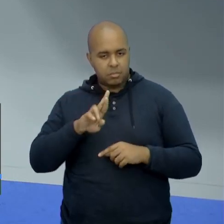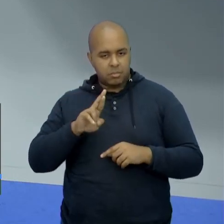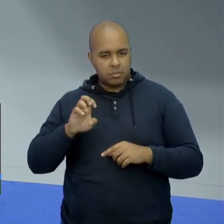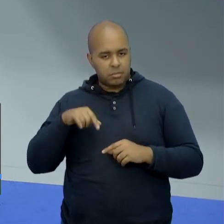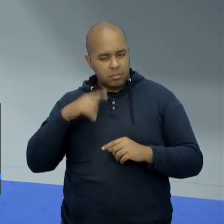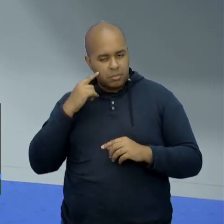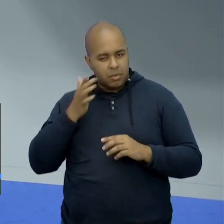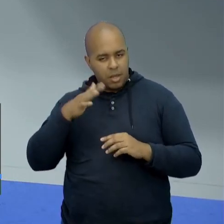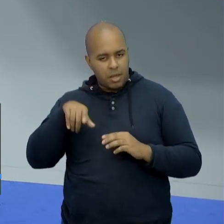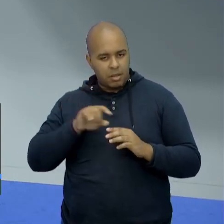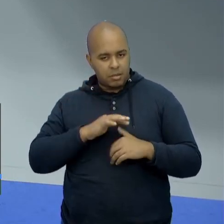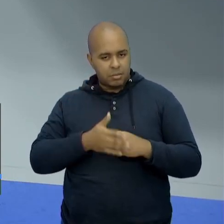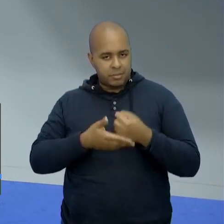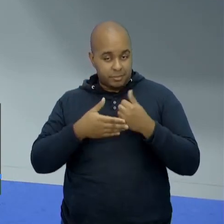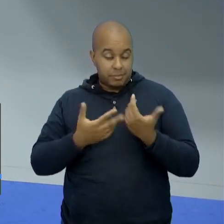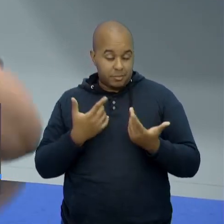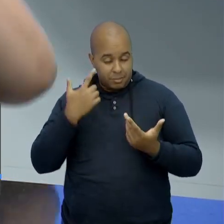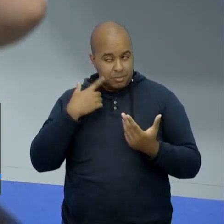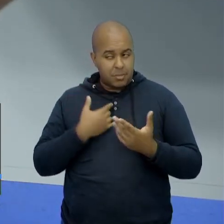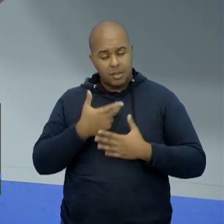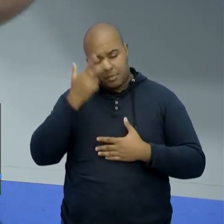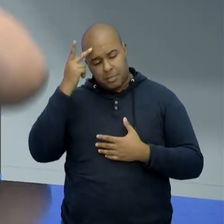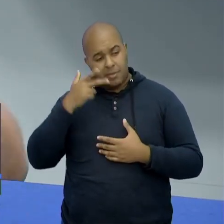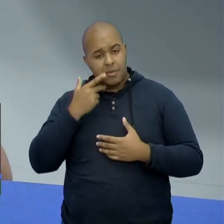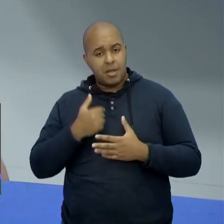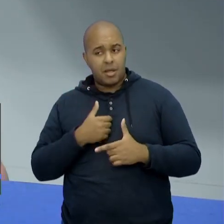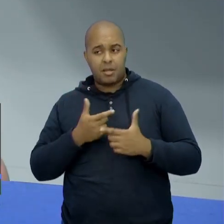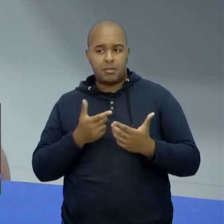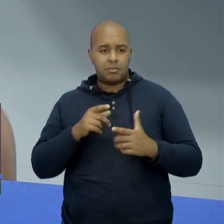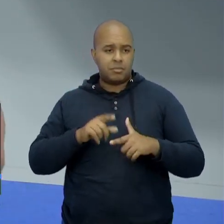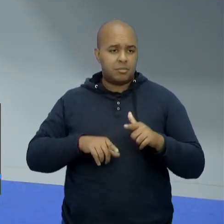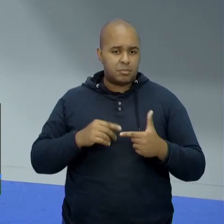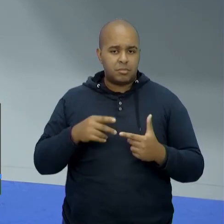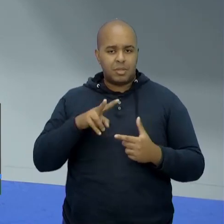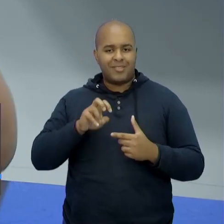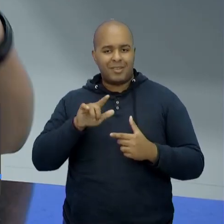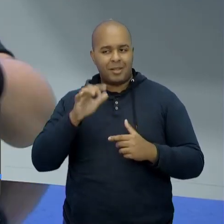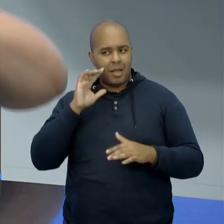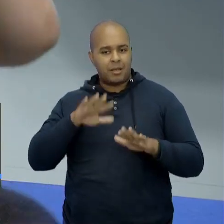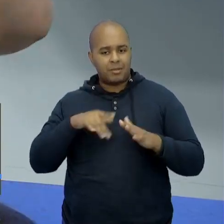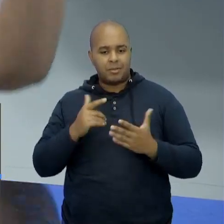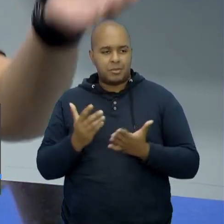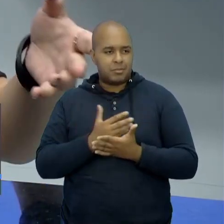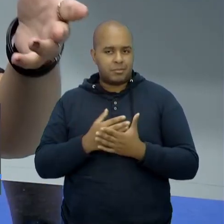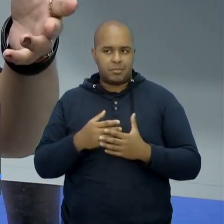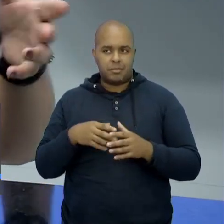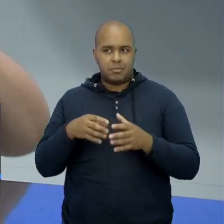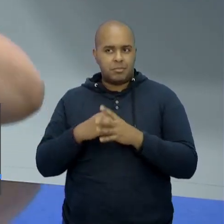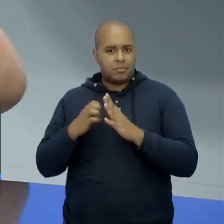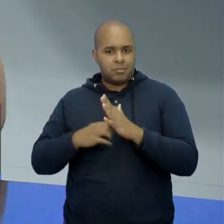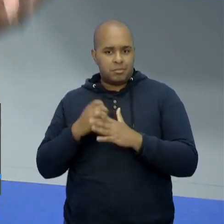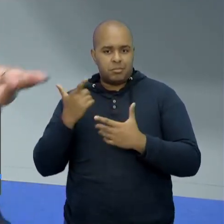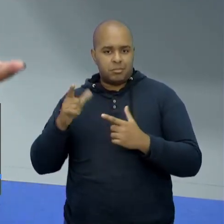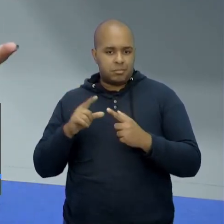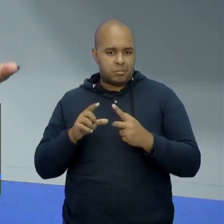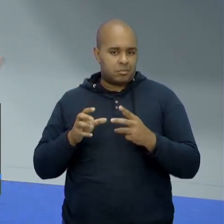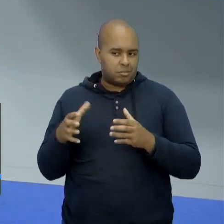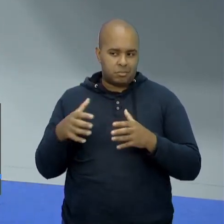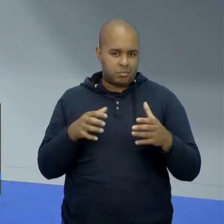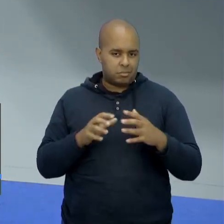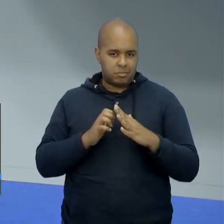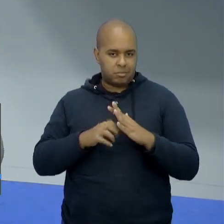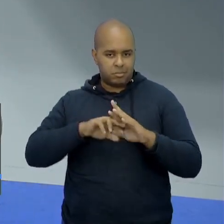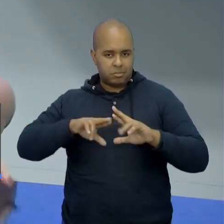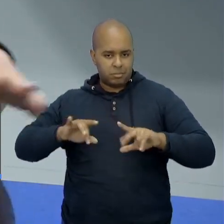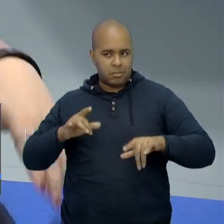money é a sustentabilidade. Então, tipo, gente, o produto é vegano. Só que ele, por exemplo, é de uma corporação, de um conglomerado de